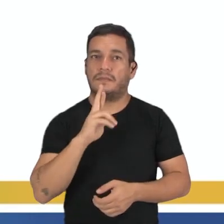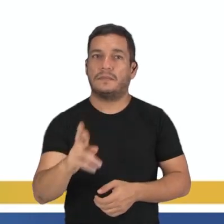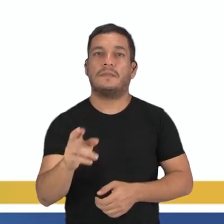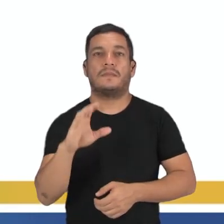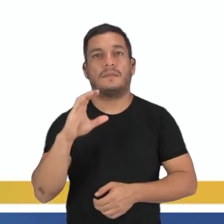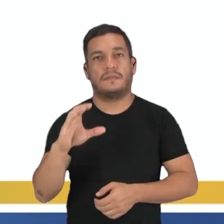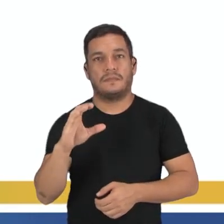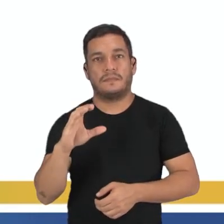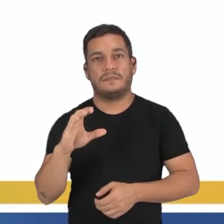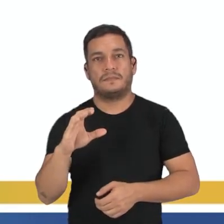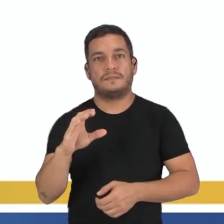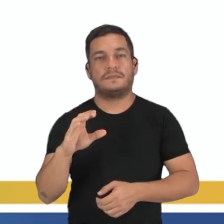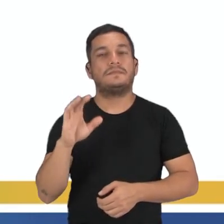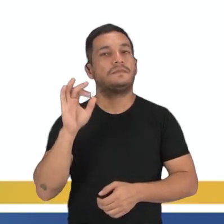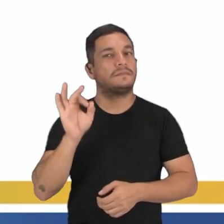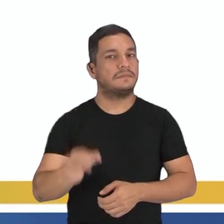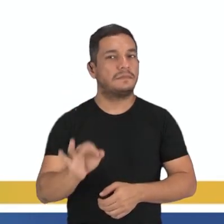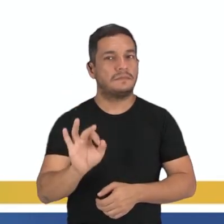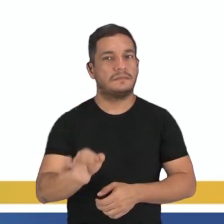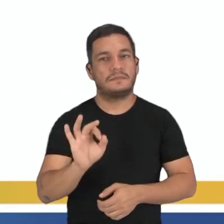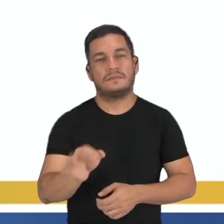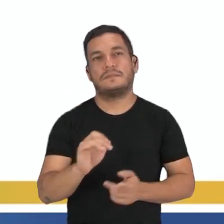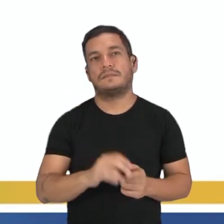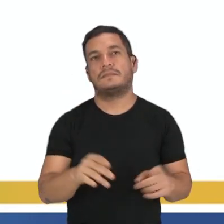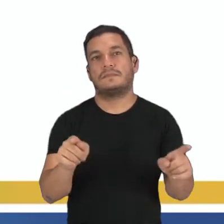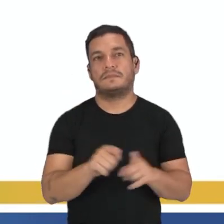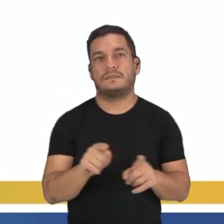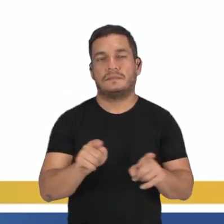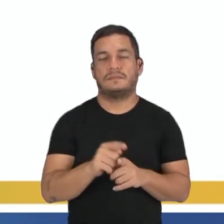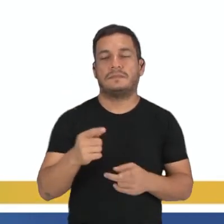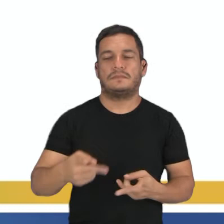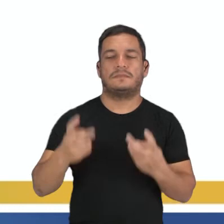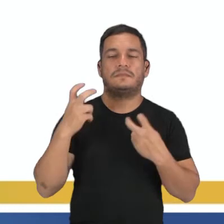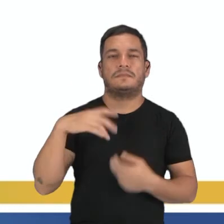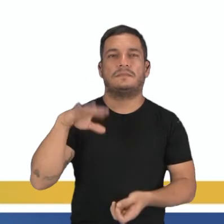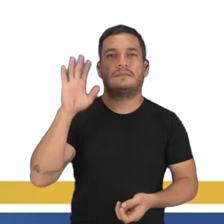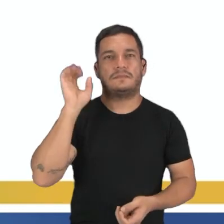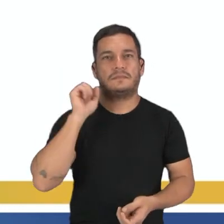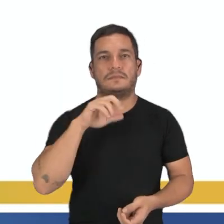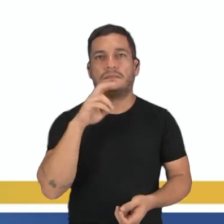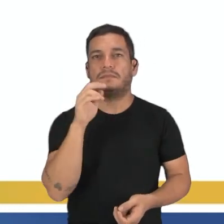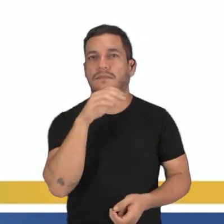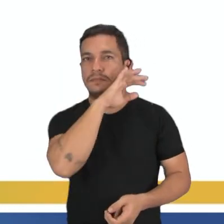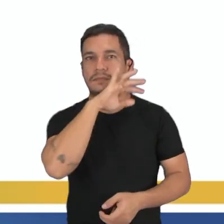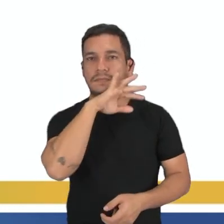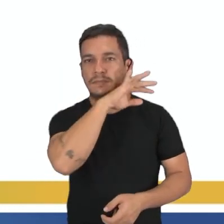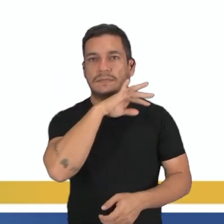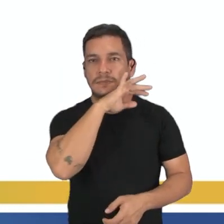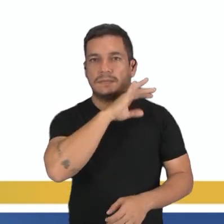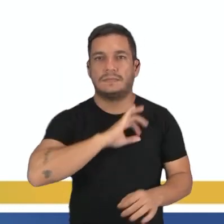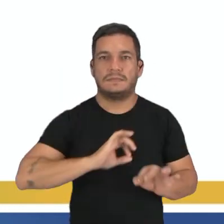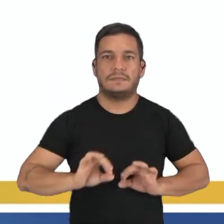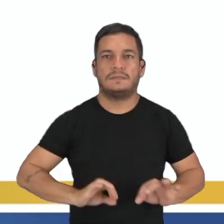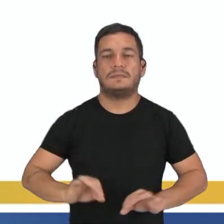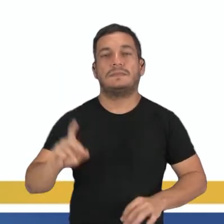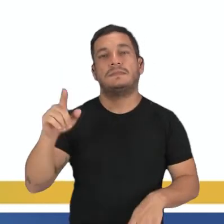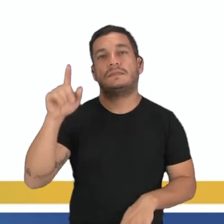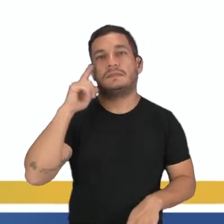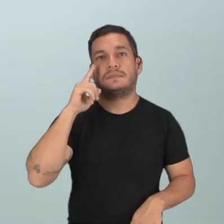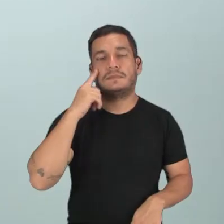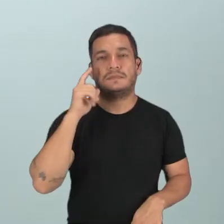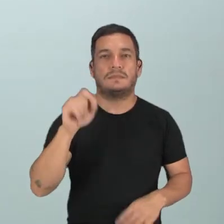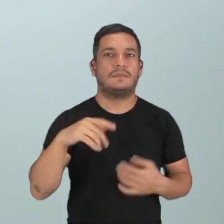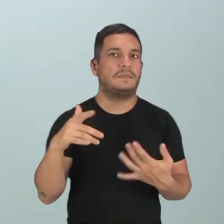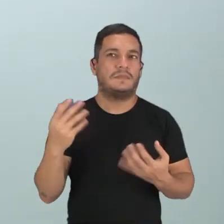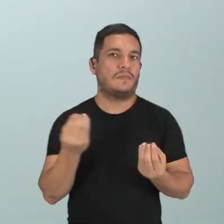falou a letra C acertou também se ouvia a onça avisar que estava por perto veja que a onça